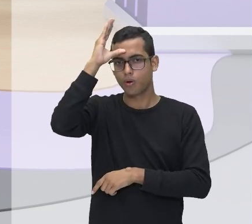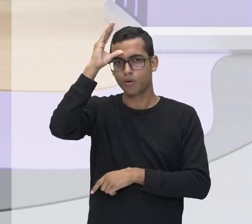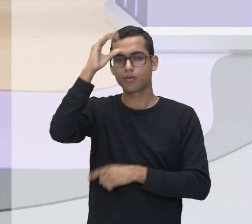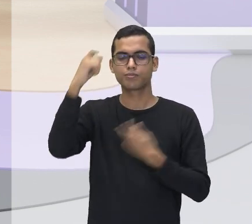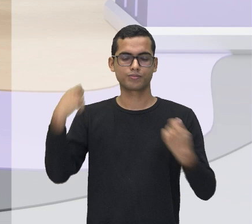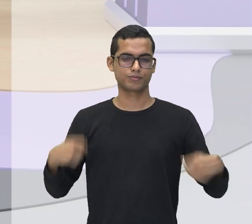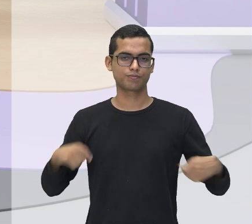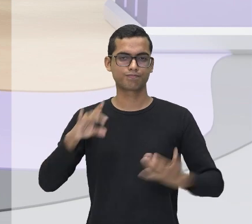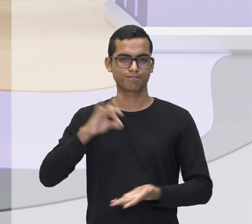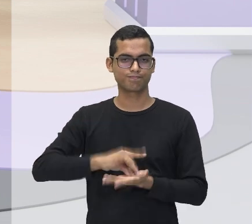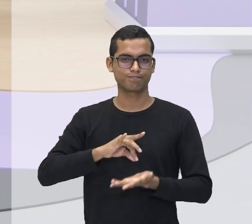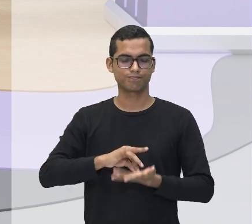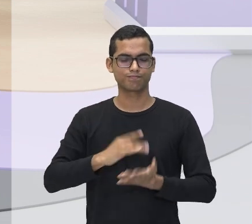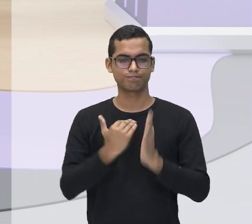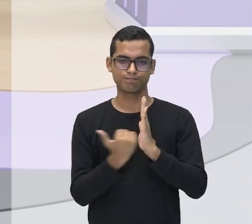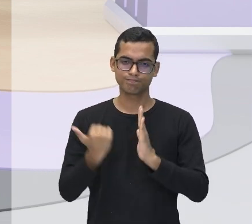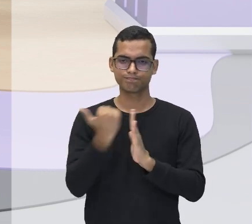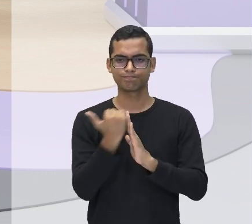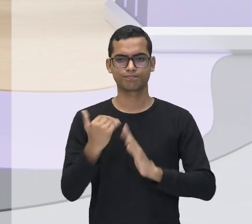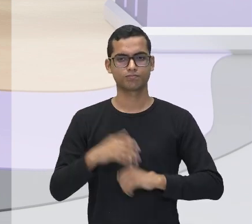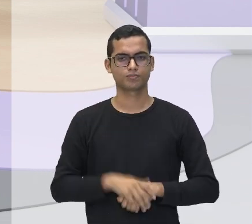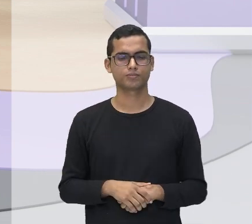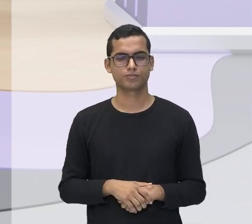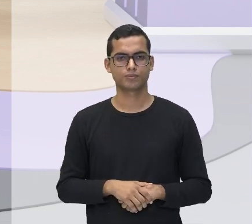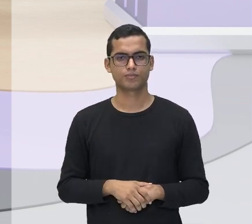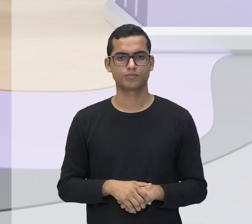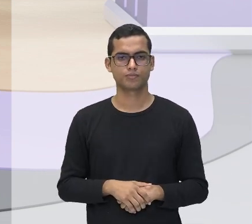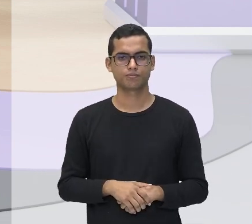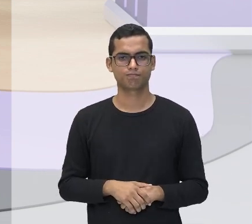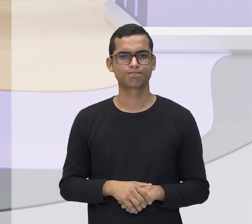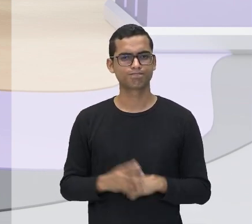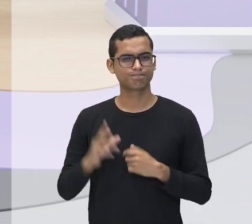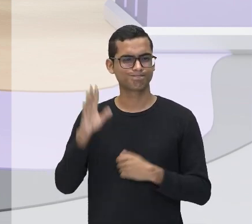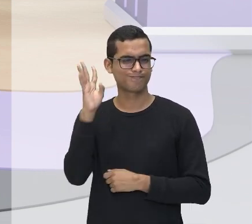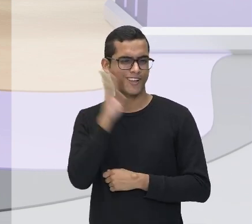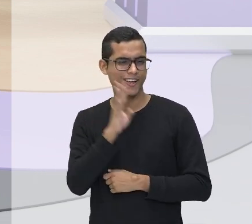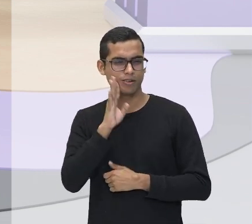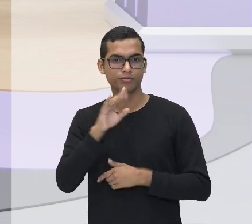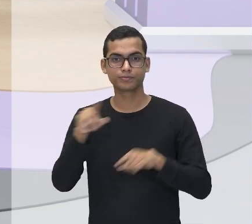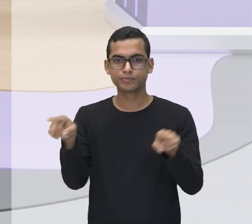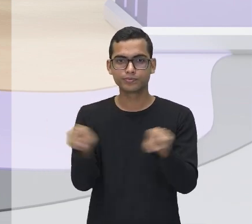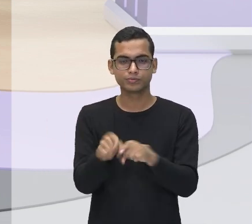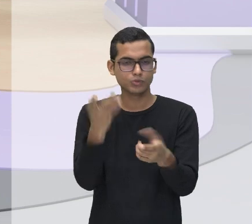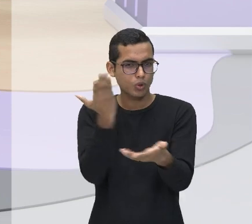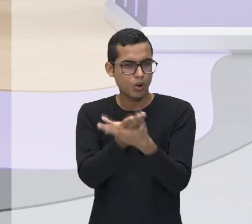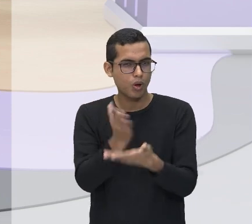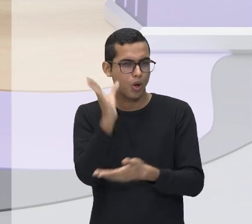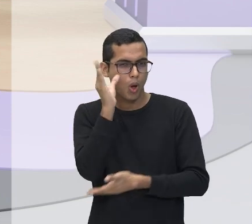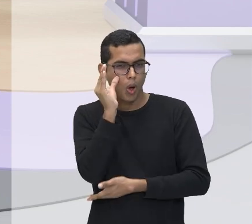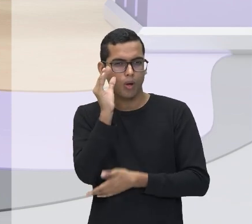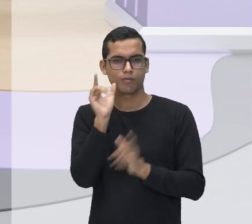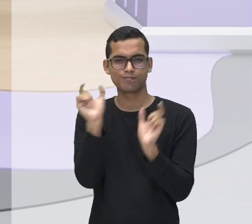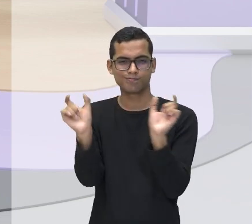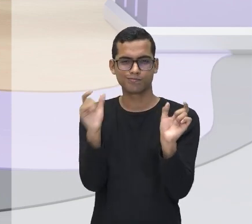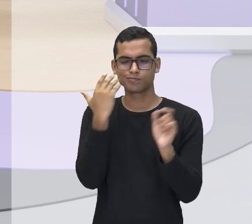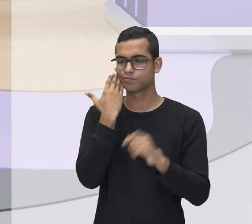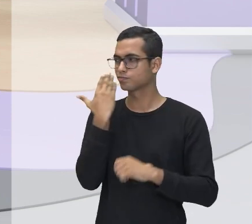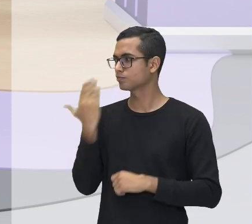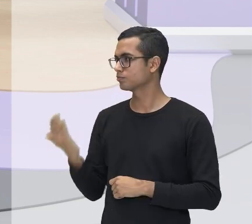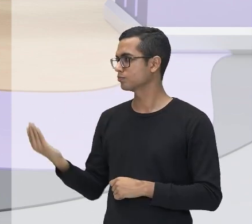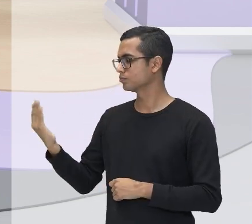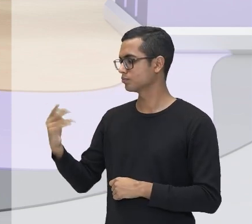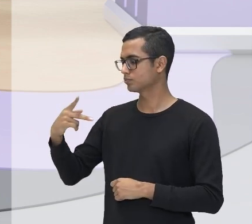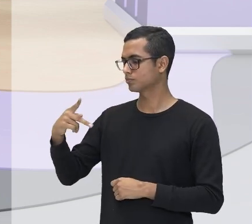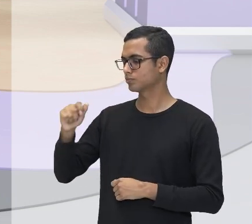conhecimento. Olha aí que legal! E vamos ver aqui uma curiosidade nessas palavras,